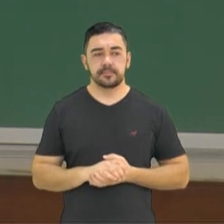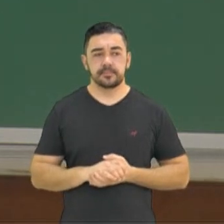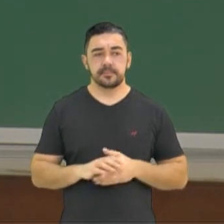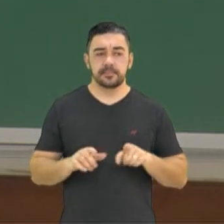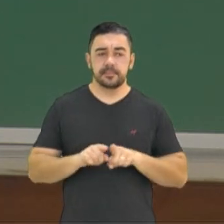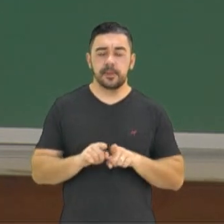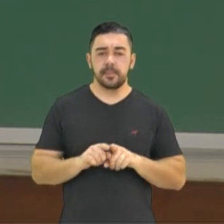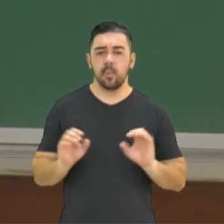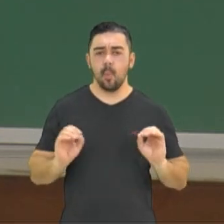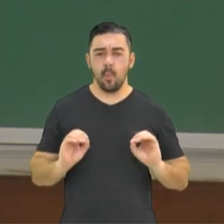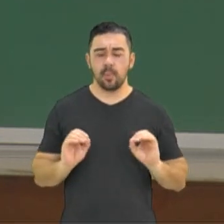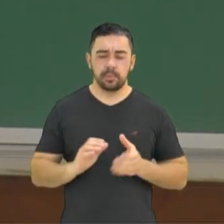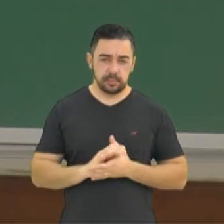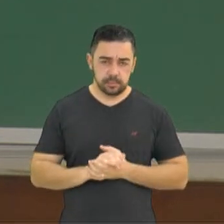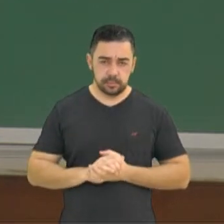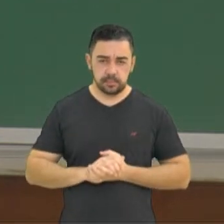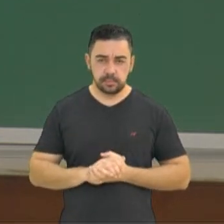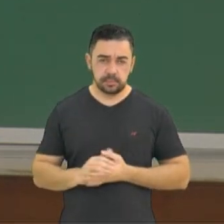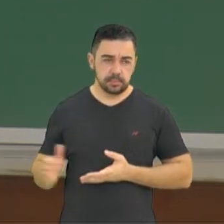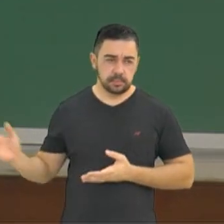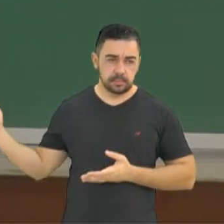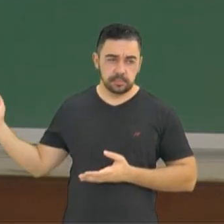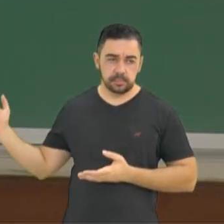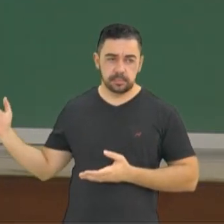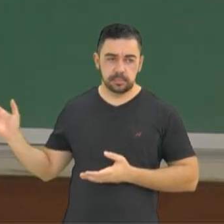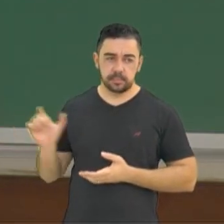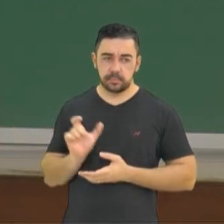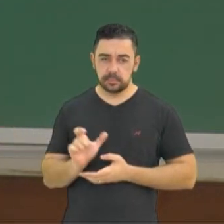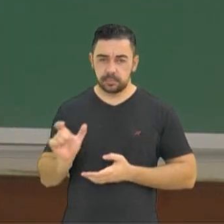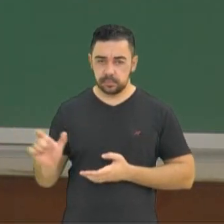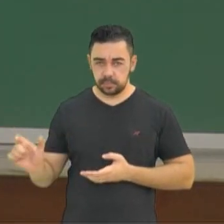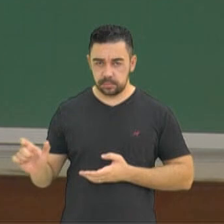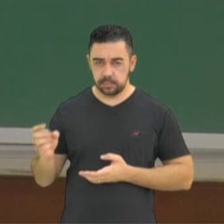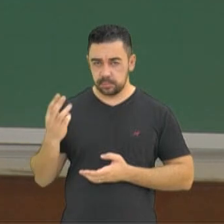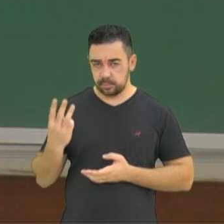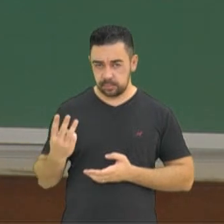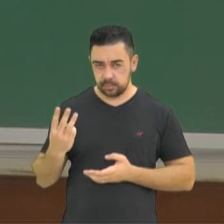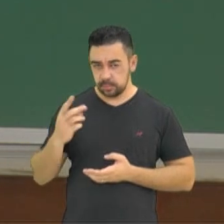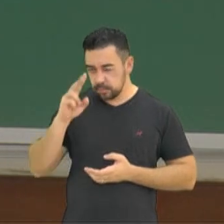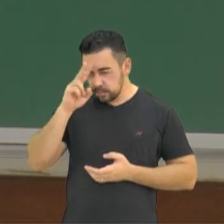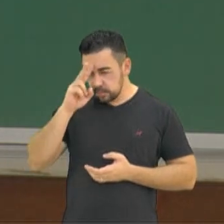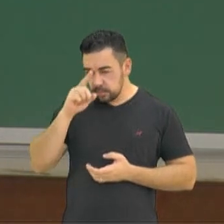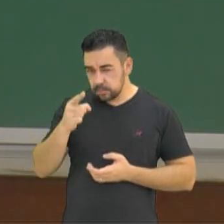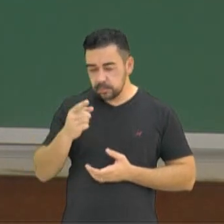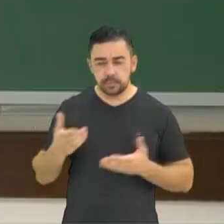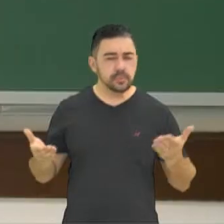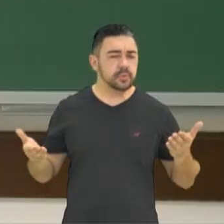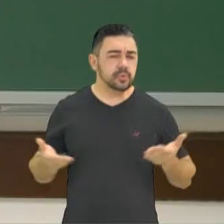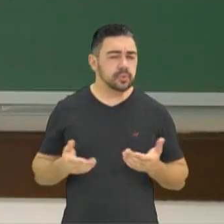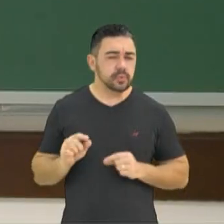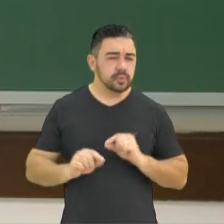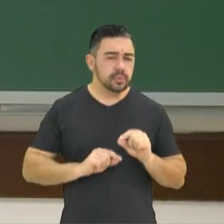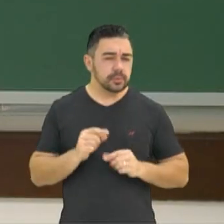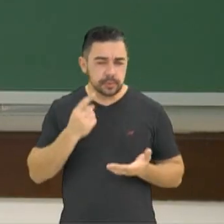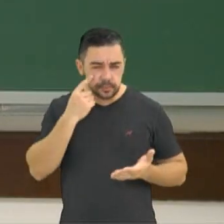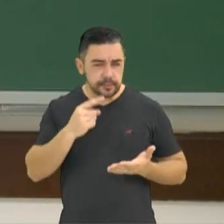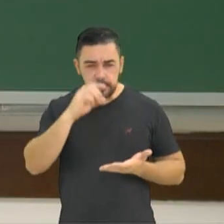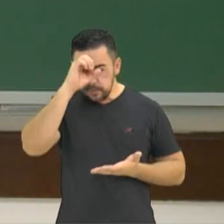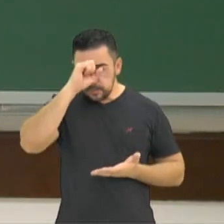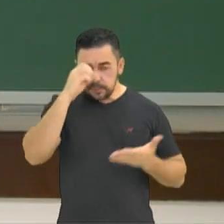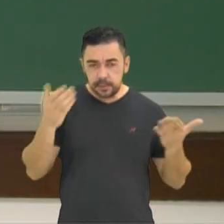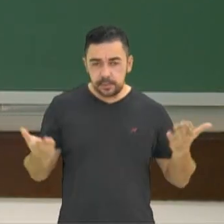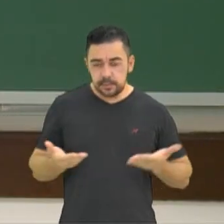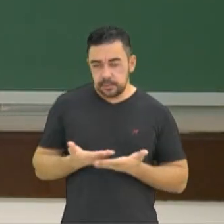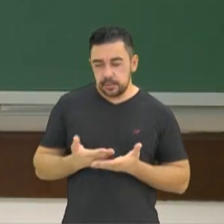neutros. Esto, isso e aquele. Muito bem? Lembraram então? E hoje, o que vamos ver na aula de